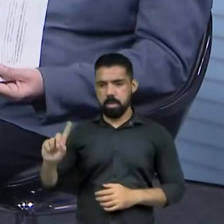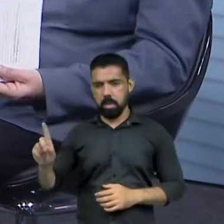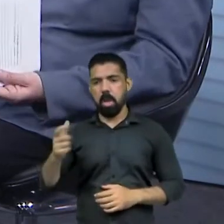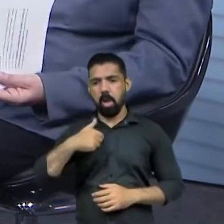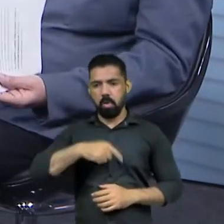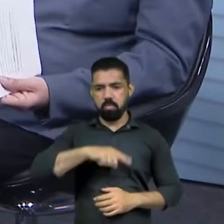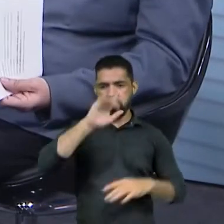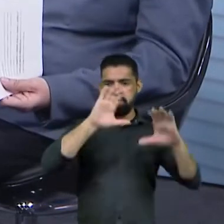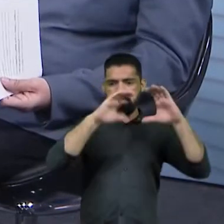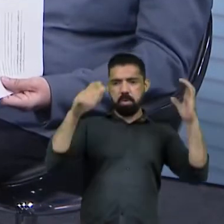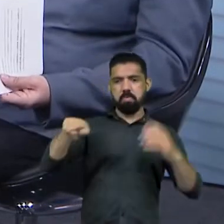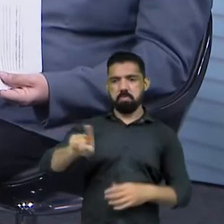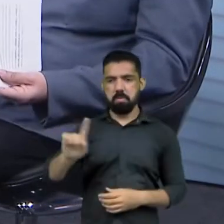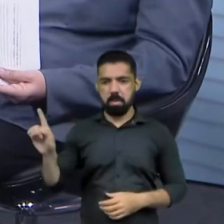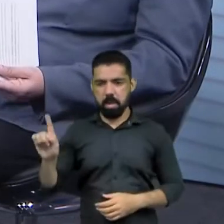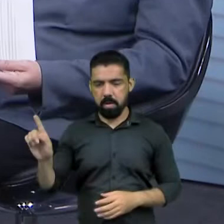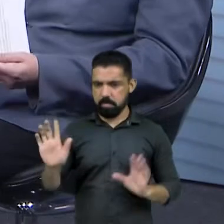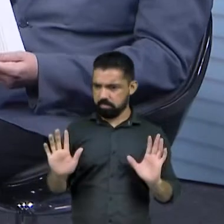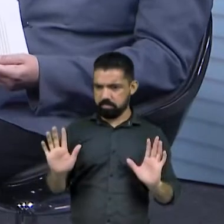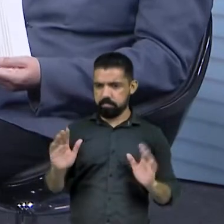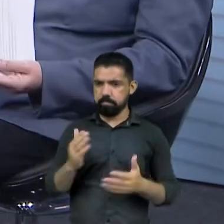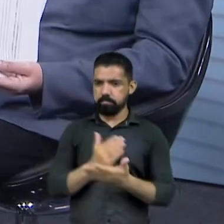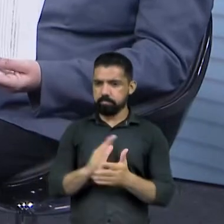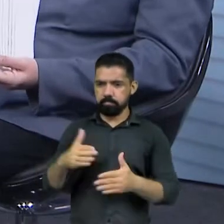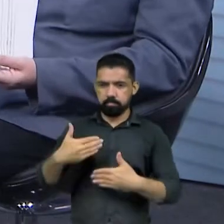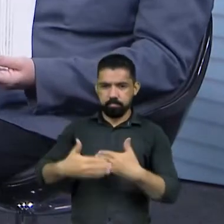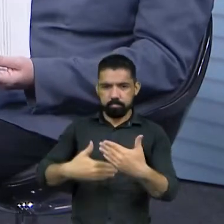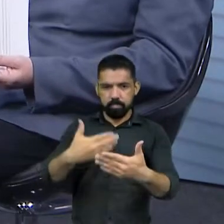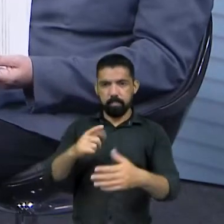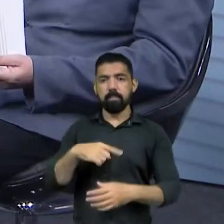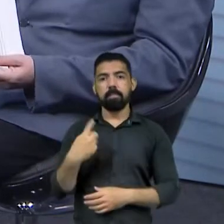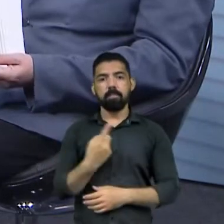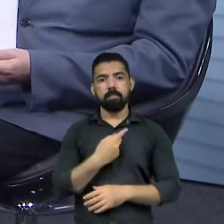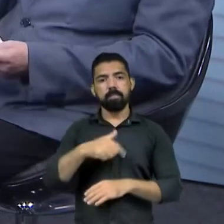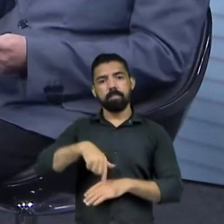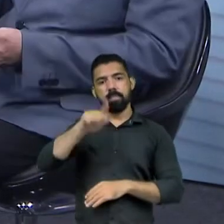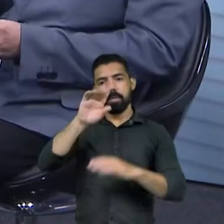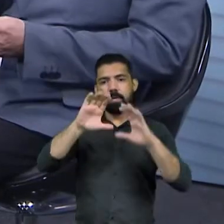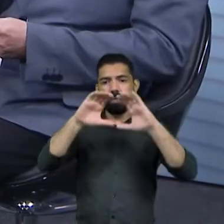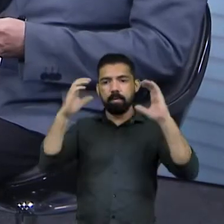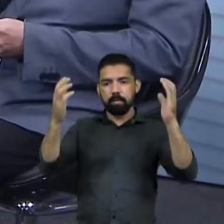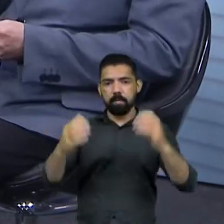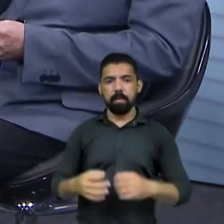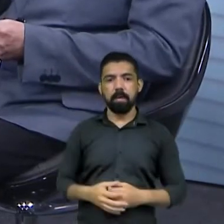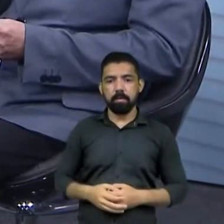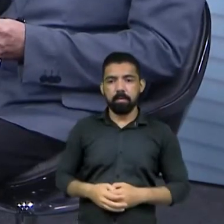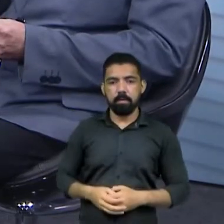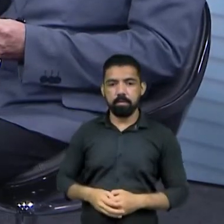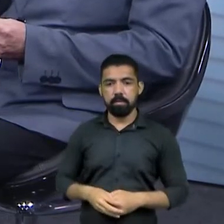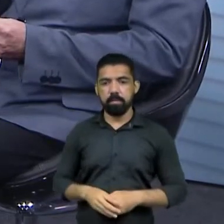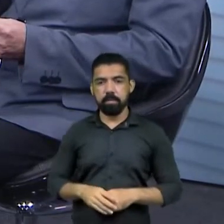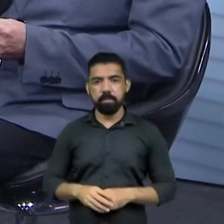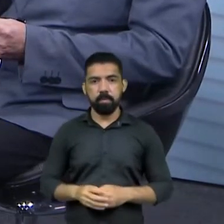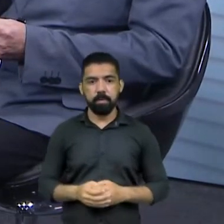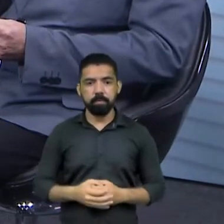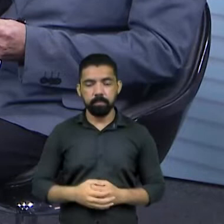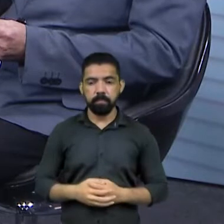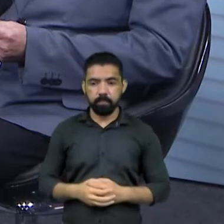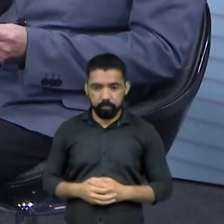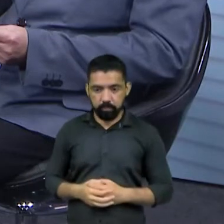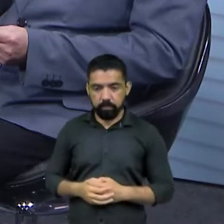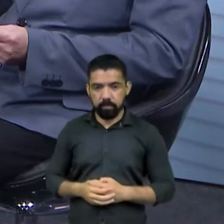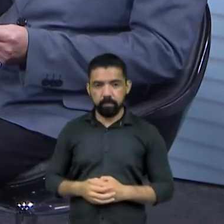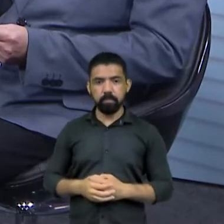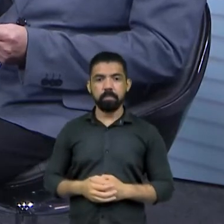vai não é acho que nós vamos ter muas surpresas quando nós chegarmos lá viu é Dr mugu Júnior aqui comigo dout